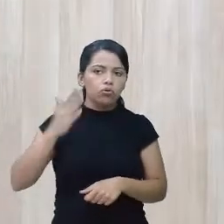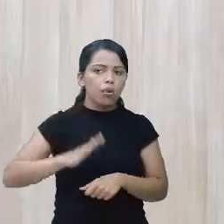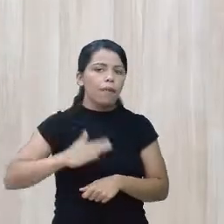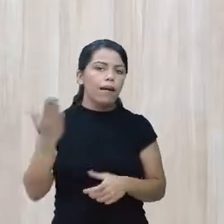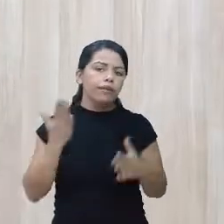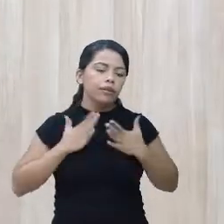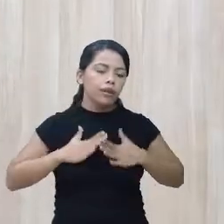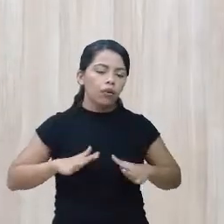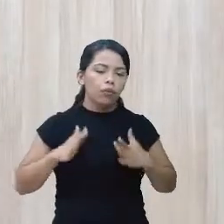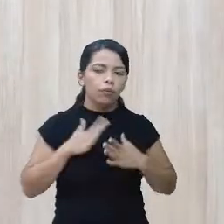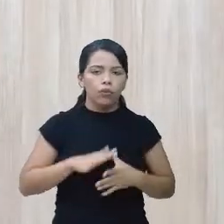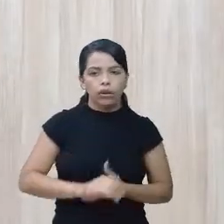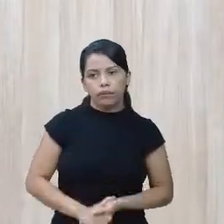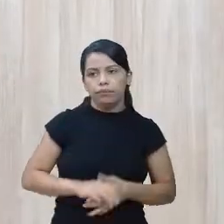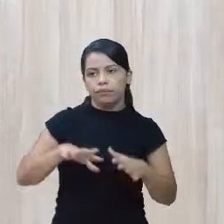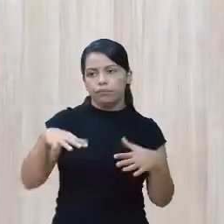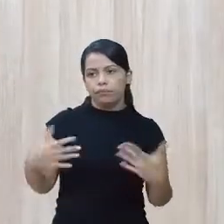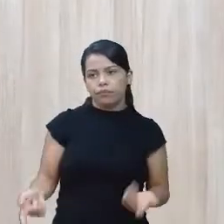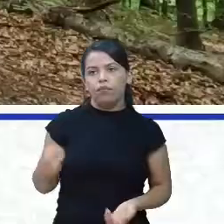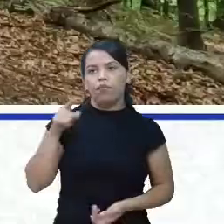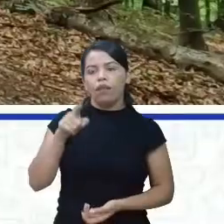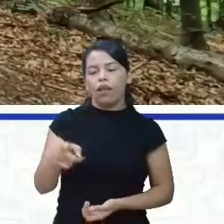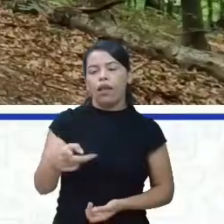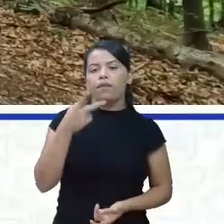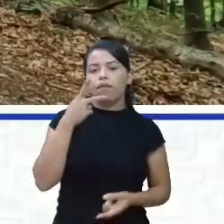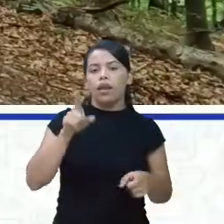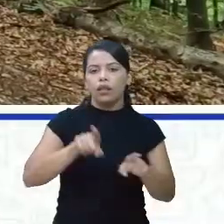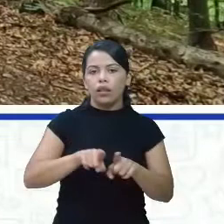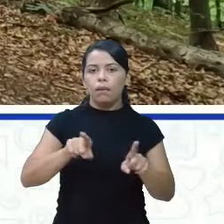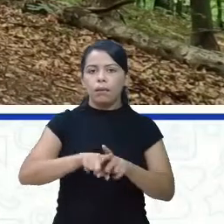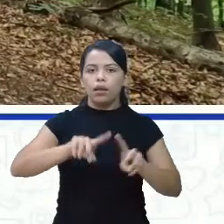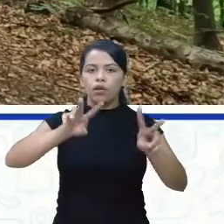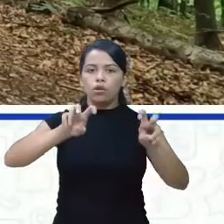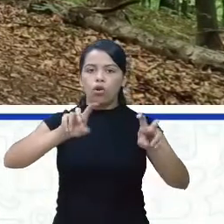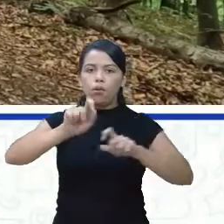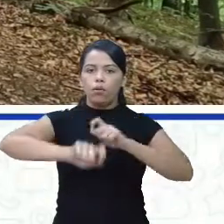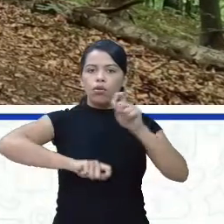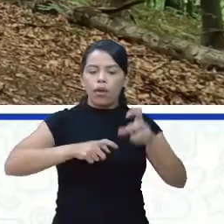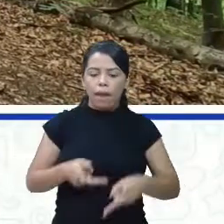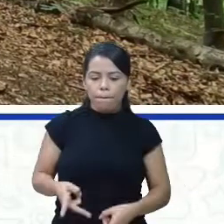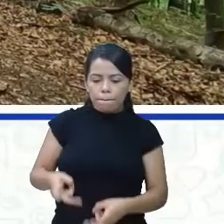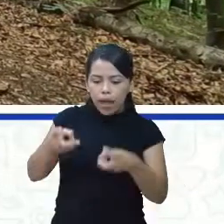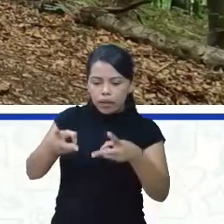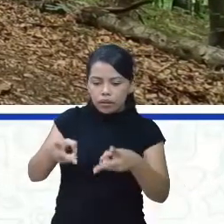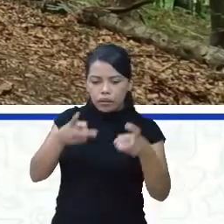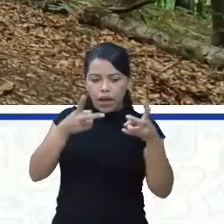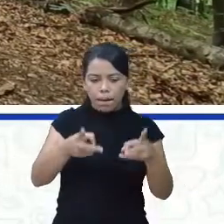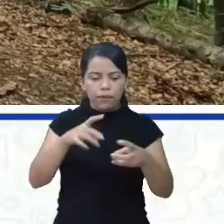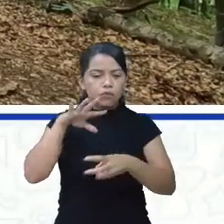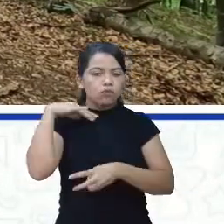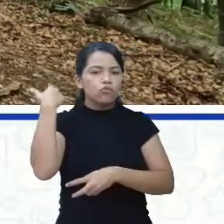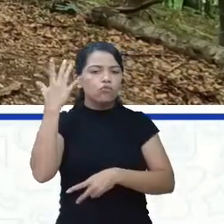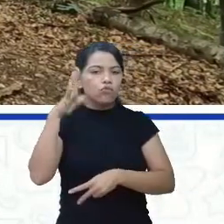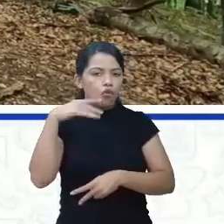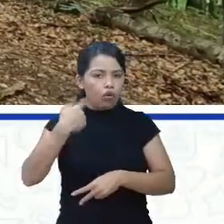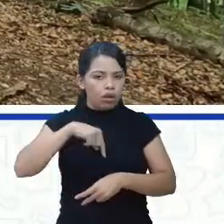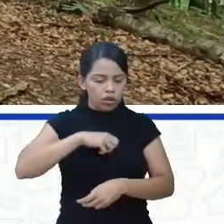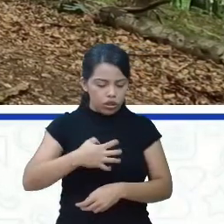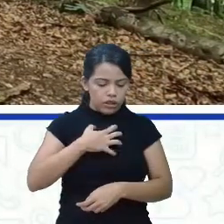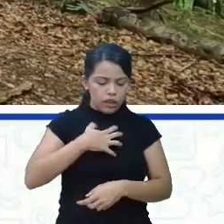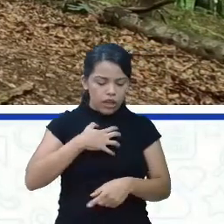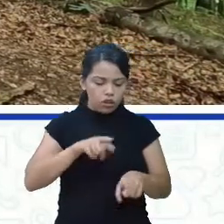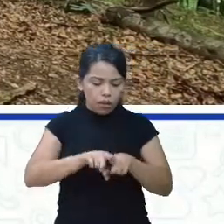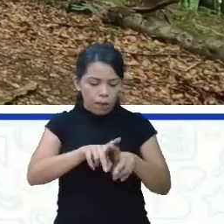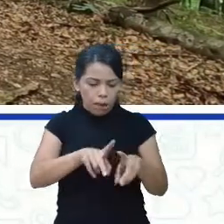ele também fala em percepção sonora, né? A nossa capacidade de sentir e de perceber os